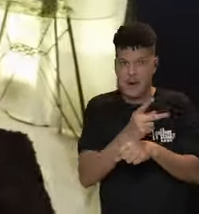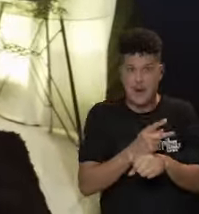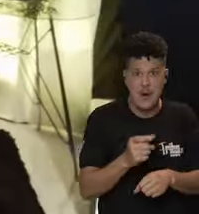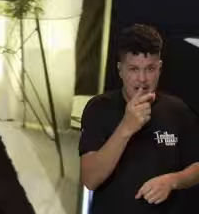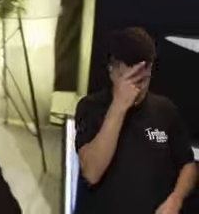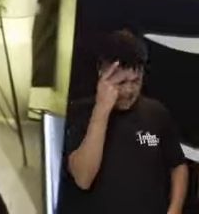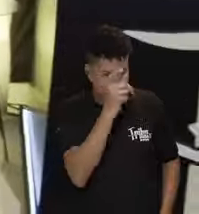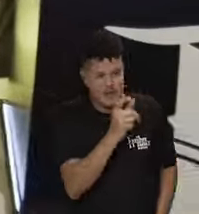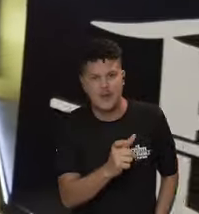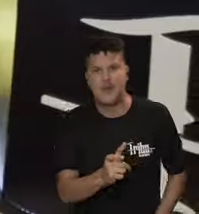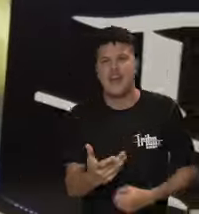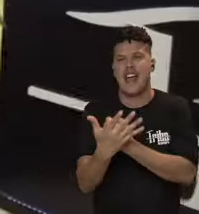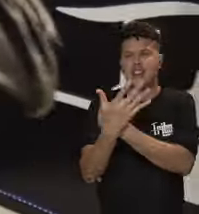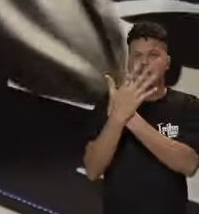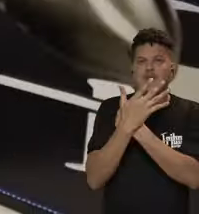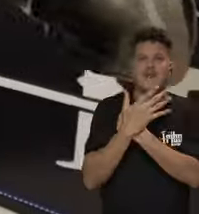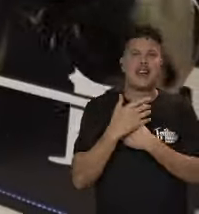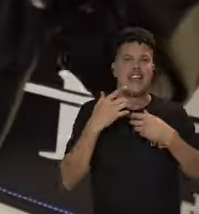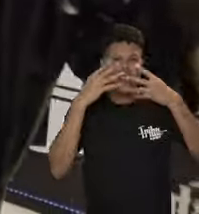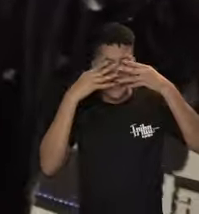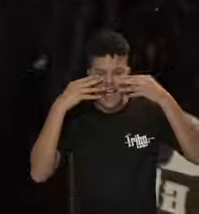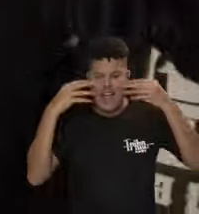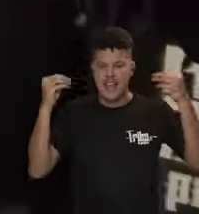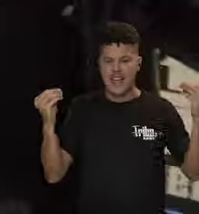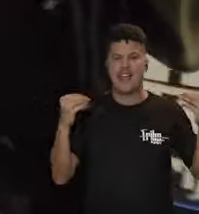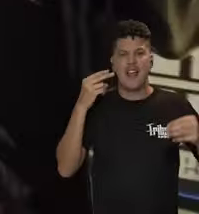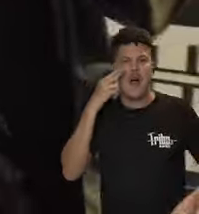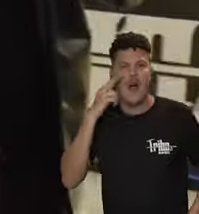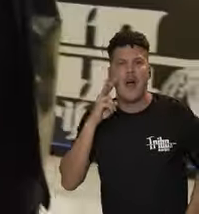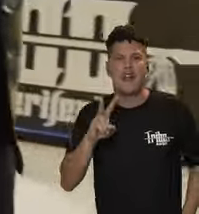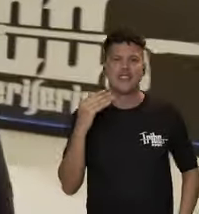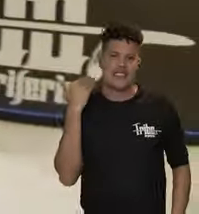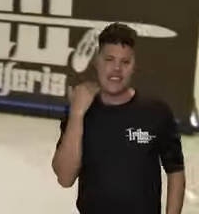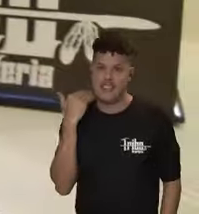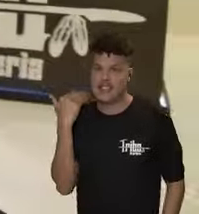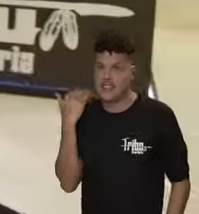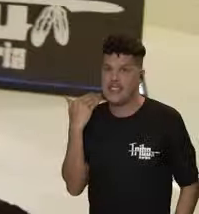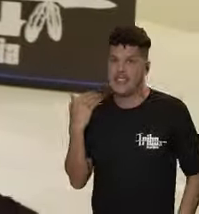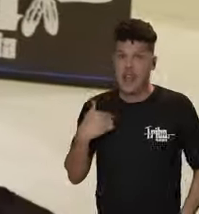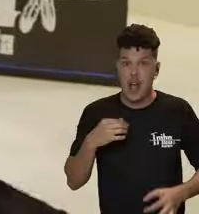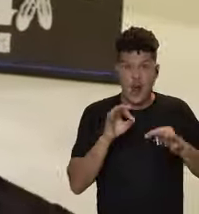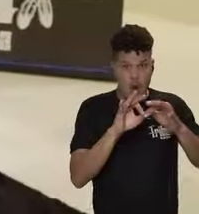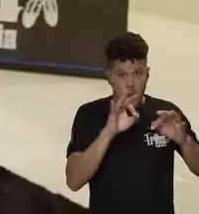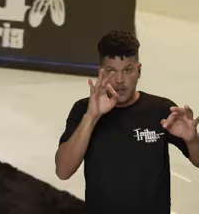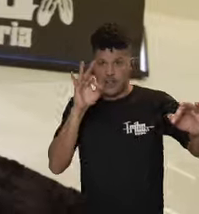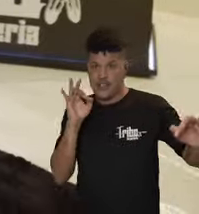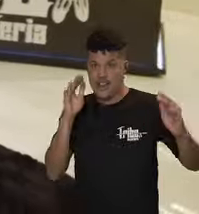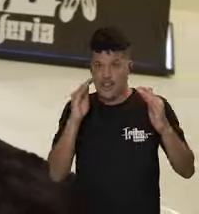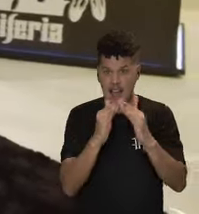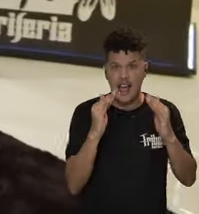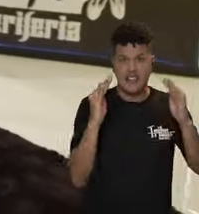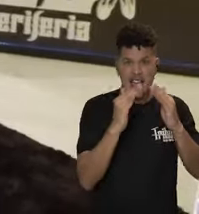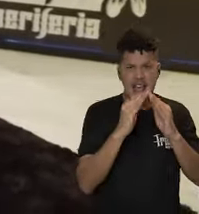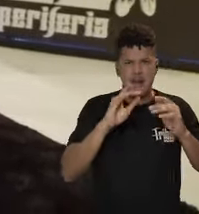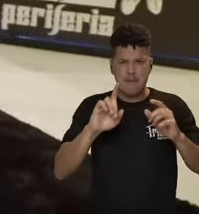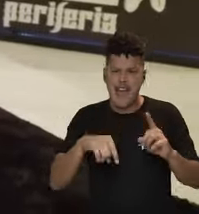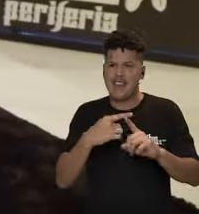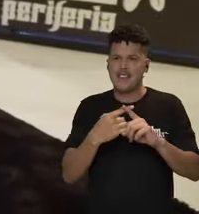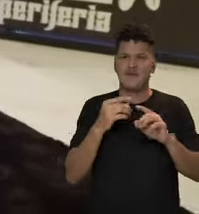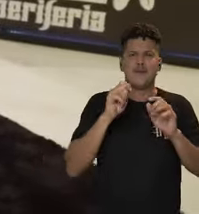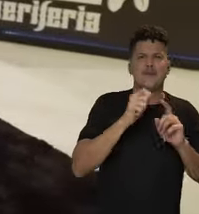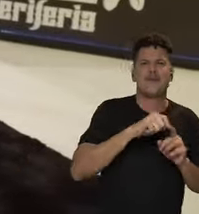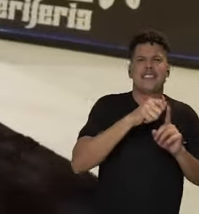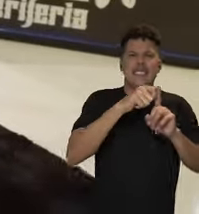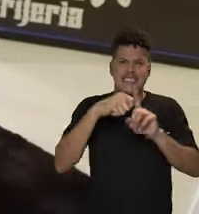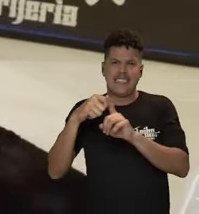chorar suas lágrimas. Olhos cansados, mas pedindo mais. Longe de casa, mais de uma semana. De giro